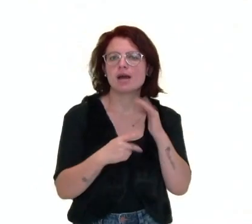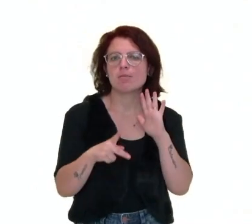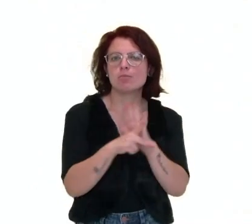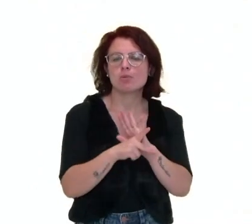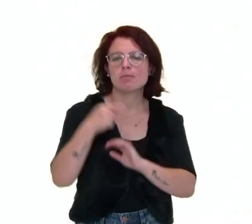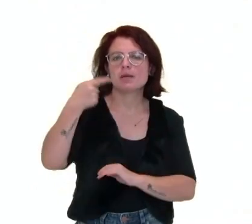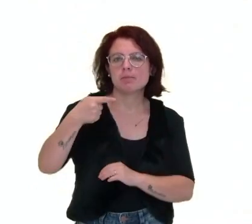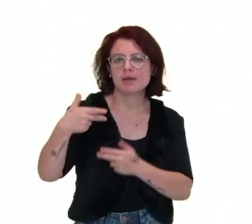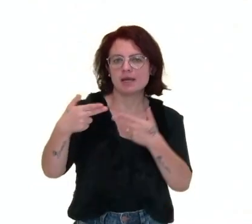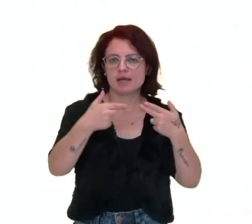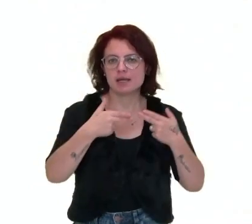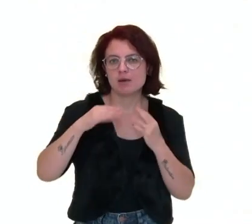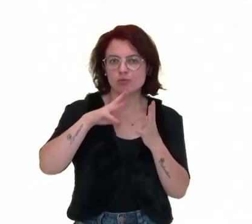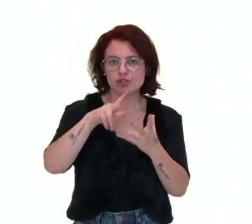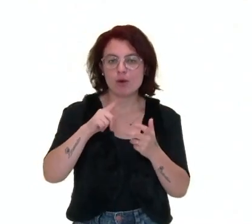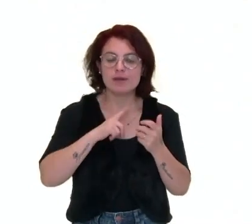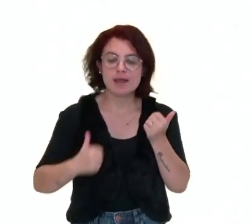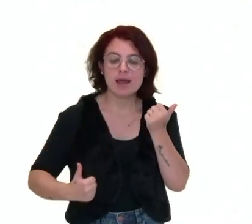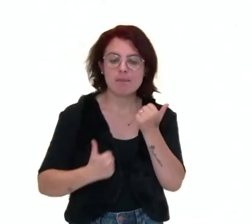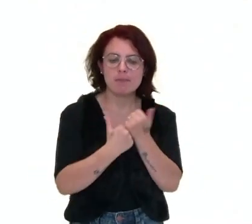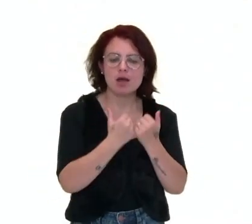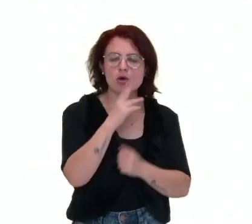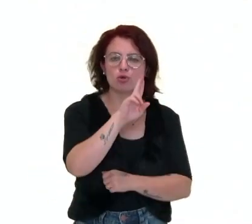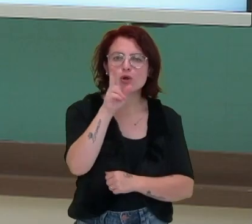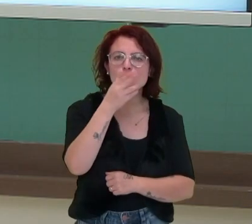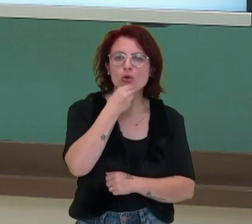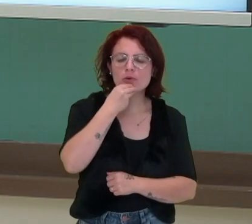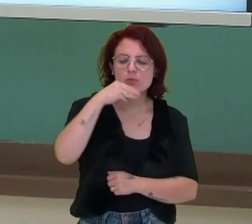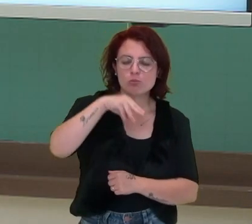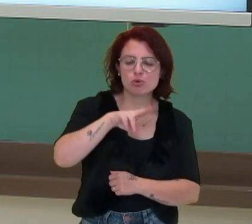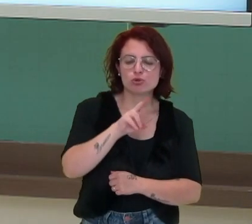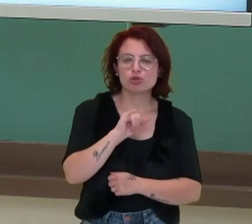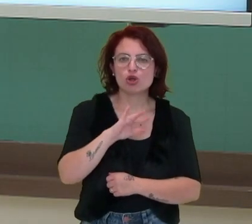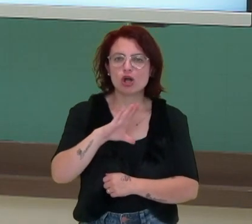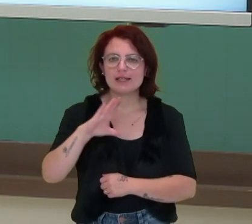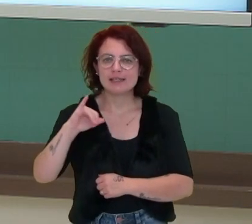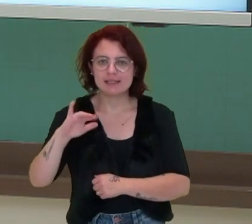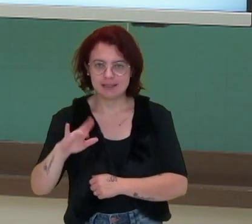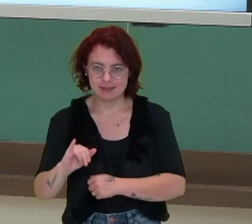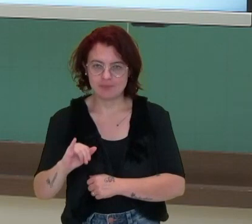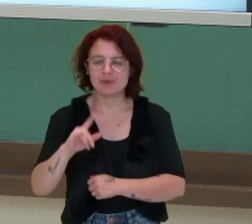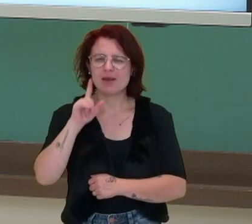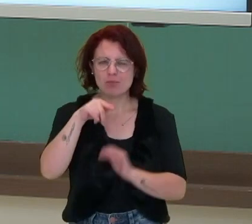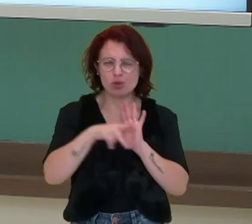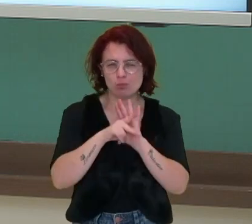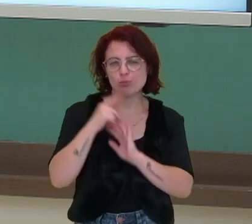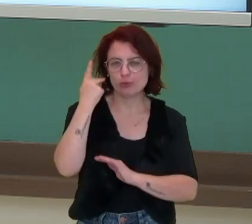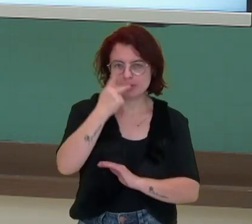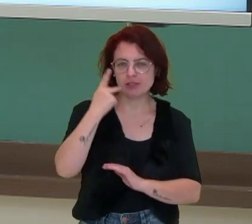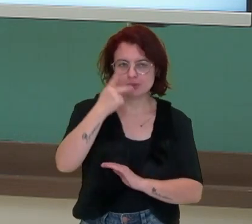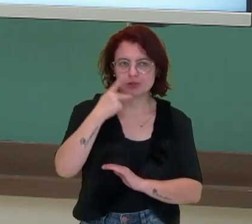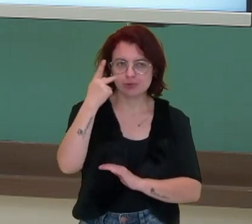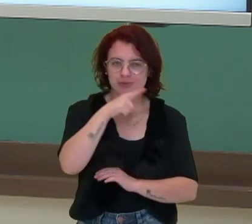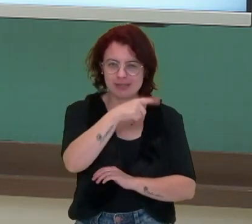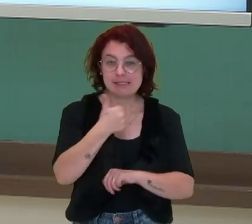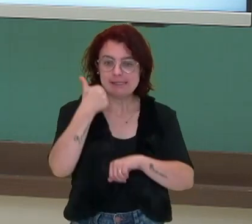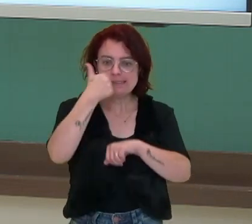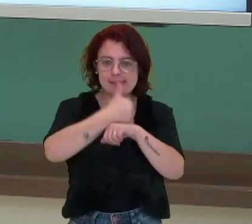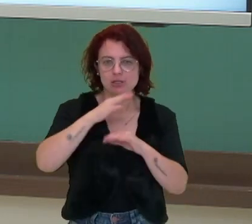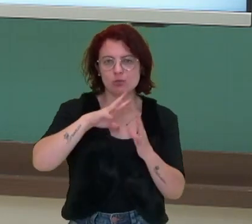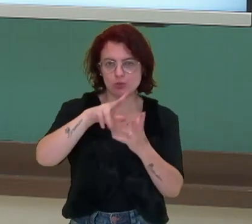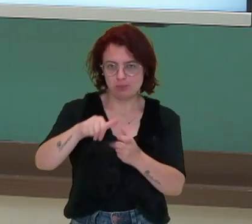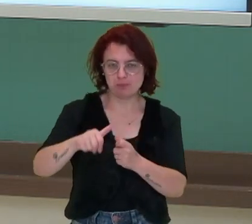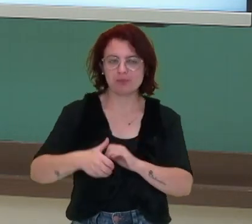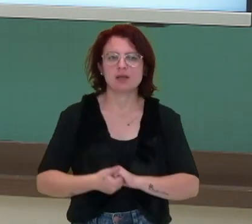o pai do fascismo italiano. Então a gente vê que eles começam a colocar o seguinte, mais importante é a Itália acima de tudo. Então começa algo que